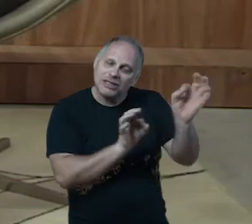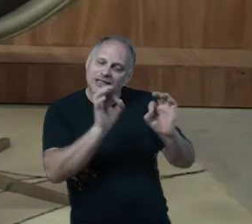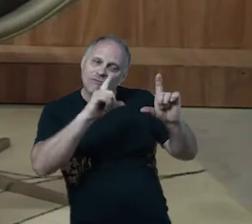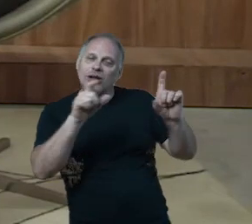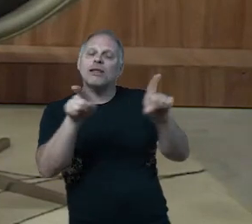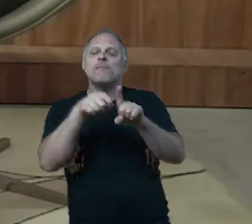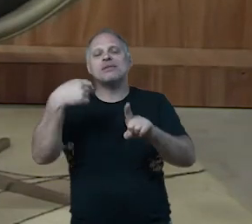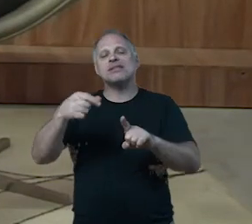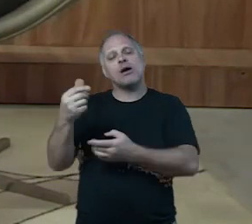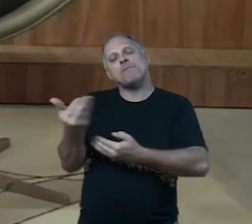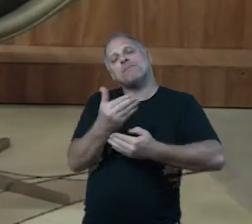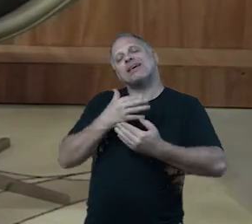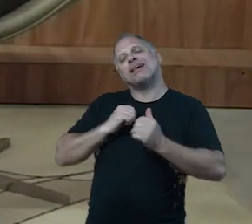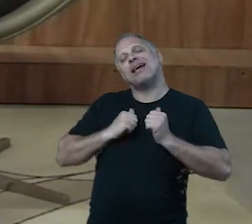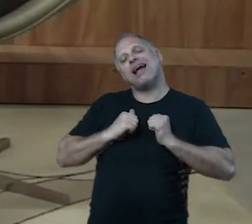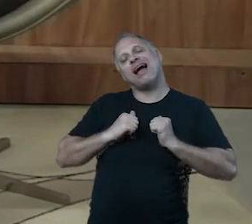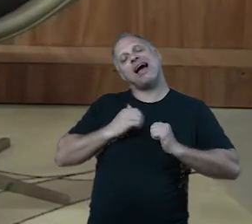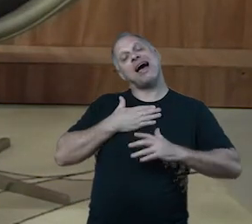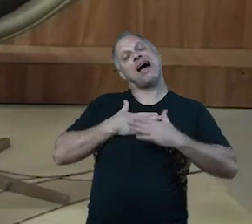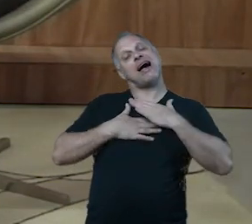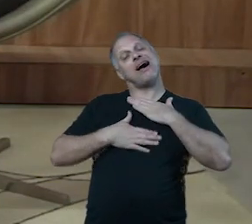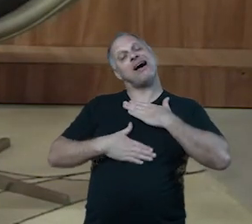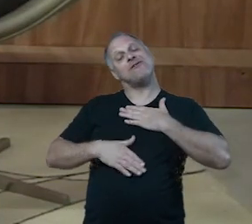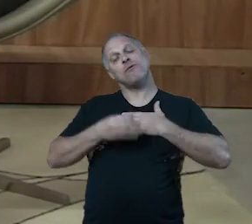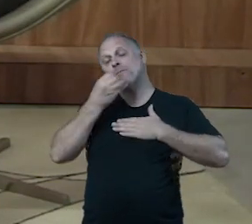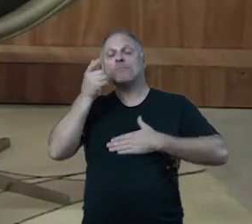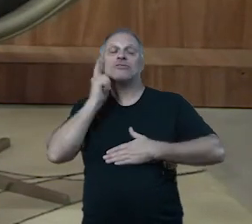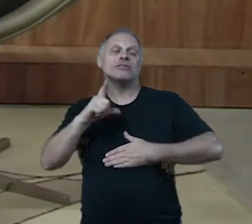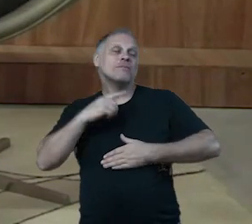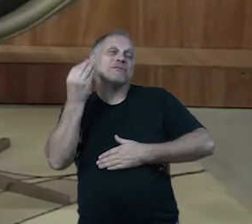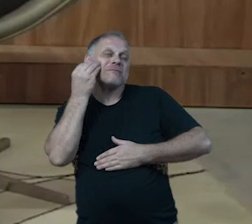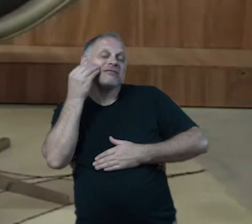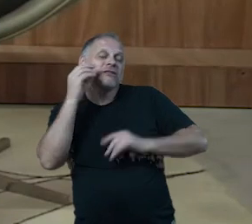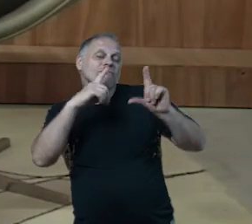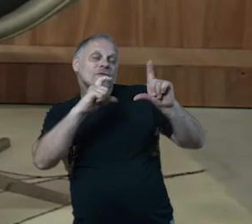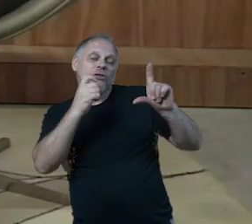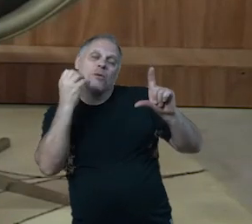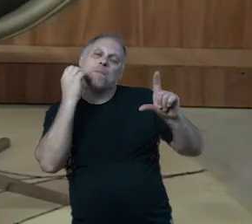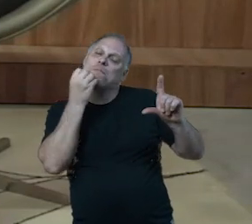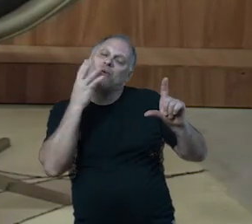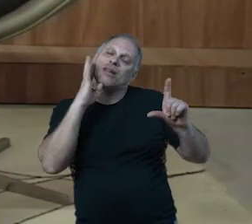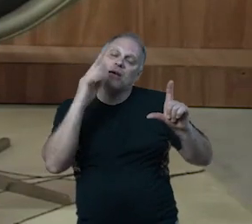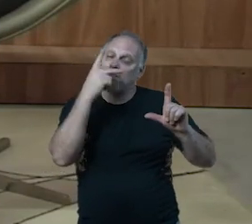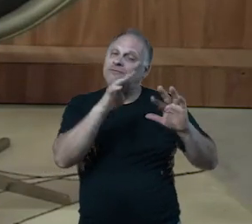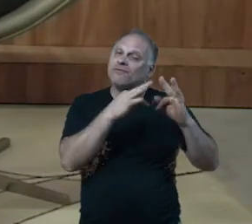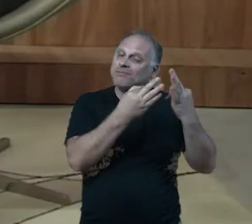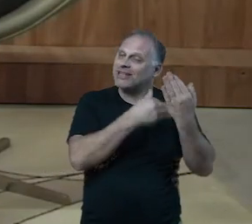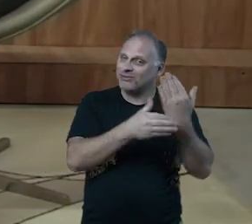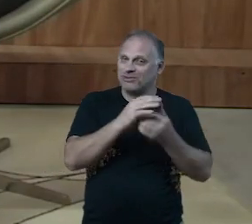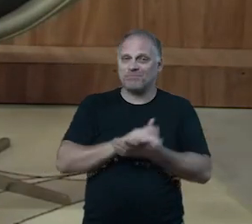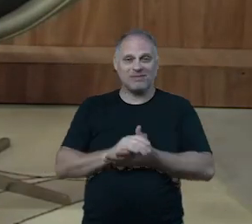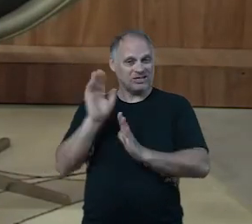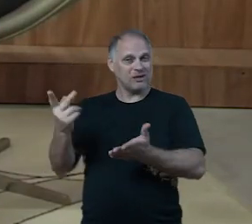ir descansada e tranquila para poder fazer uma experiência fotográfica legal para a família, para deixar a família tranquila,